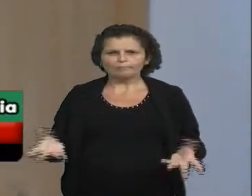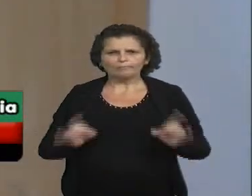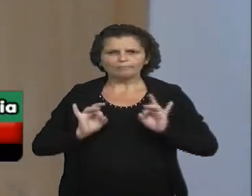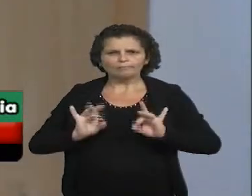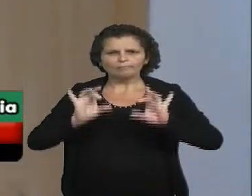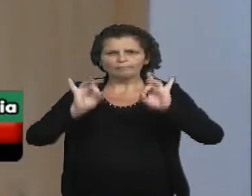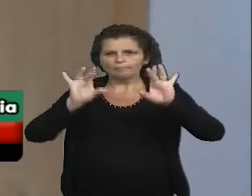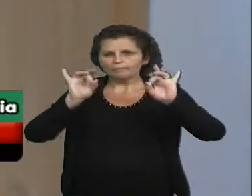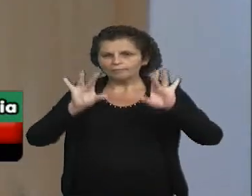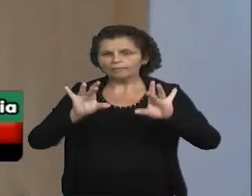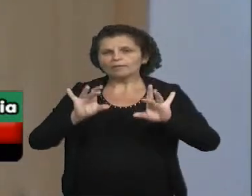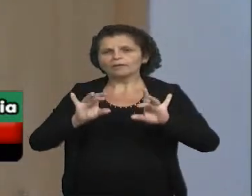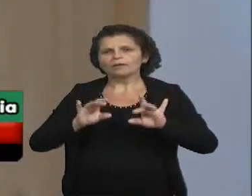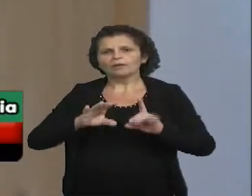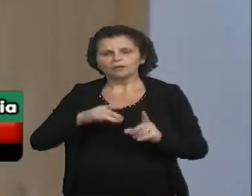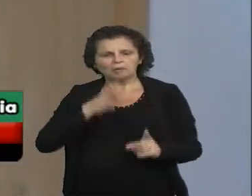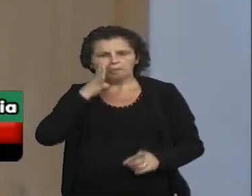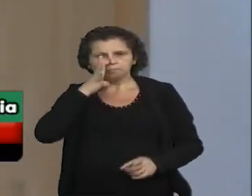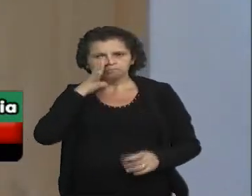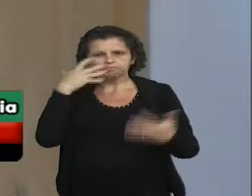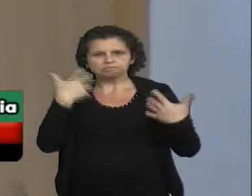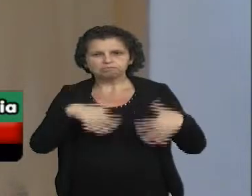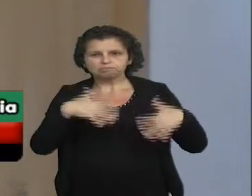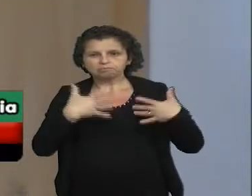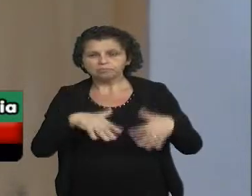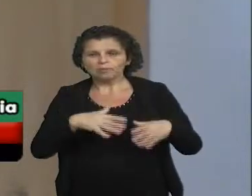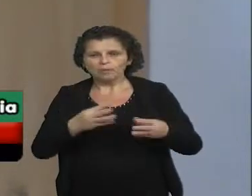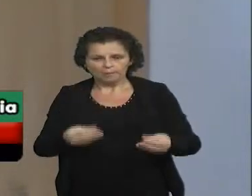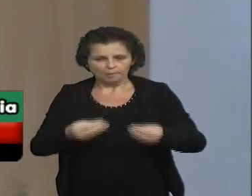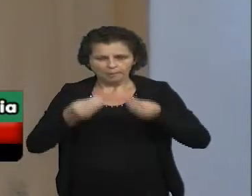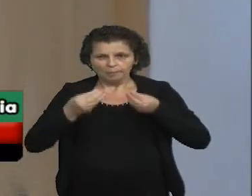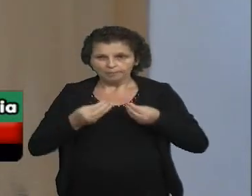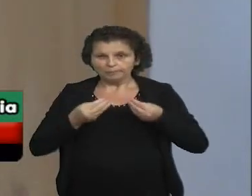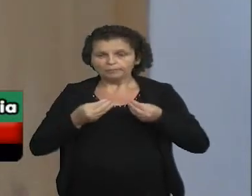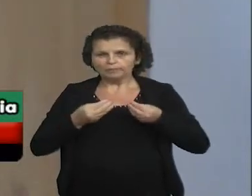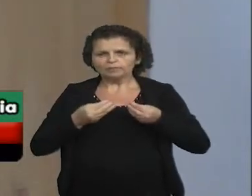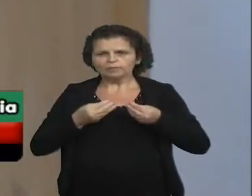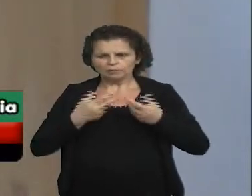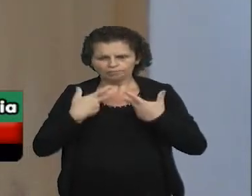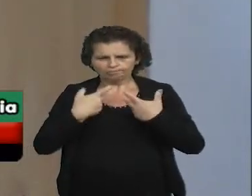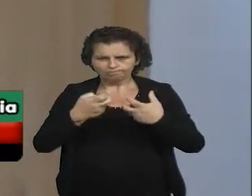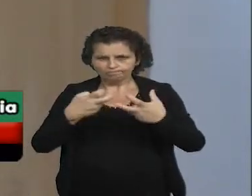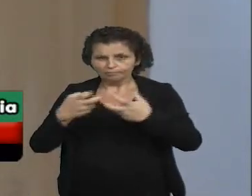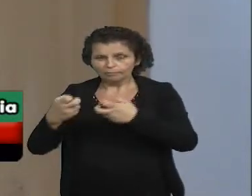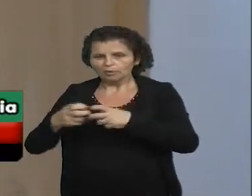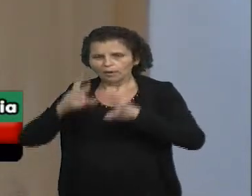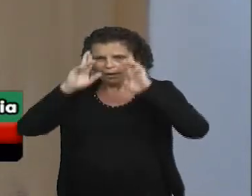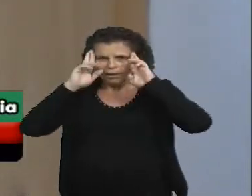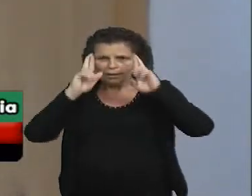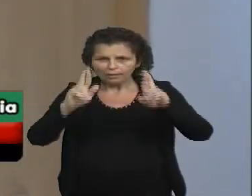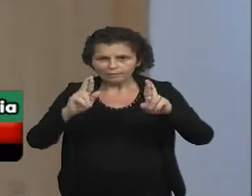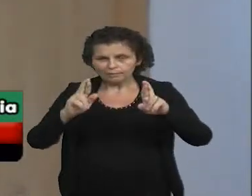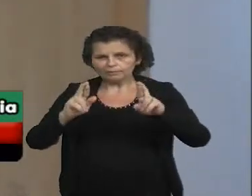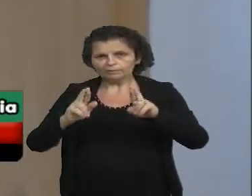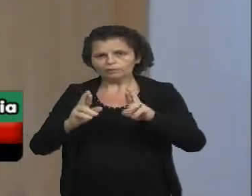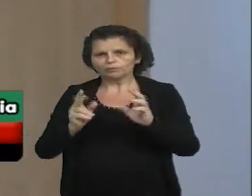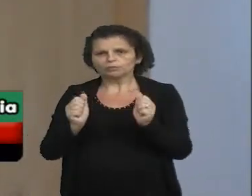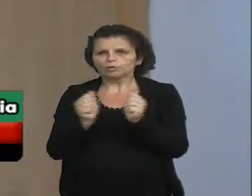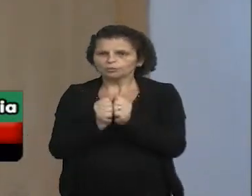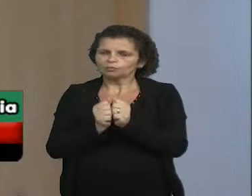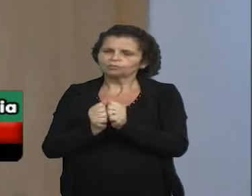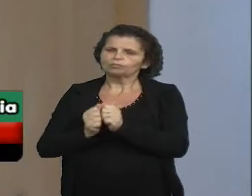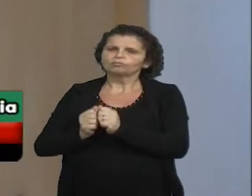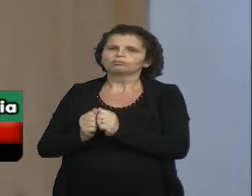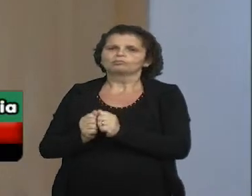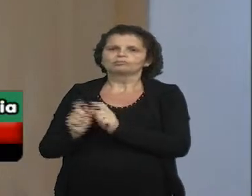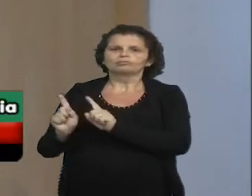características íntegras e admiráveis, merecedor de reconhecimento e respeito dos que o cercam. E